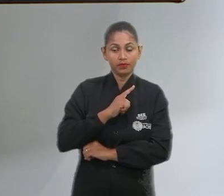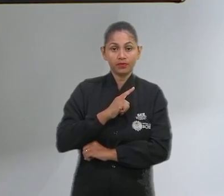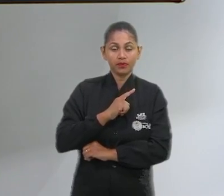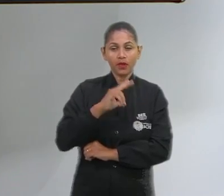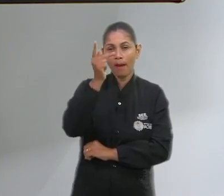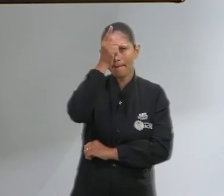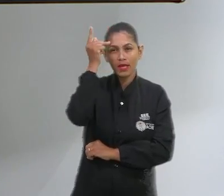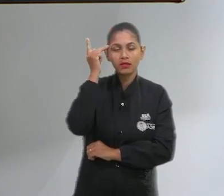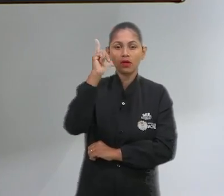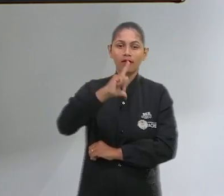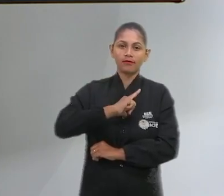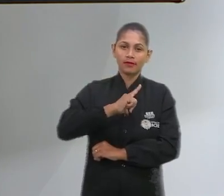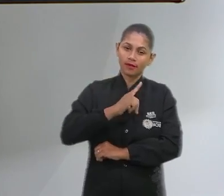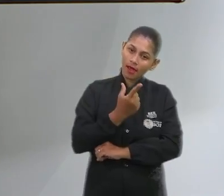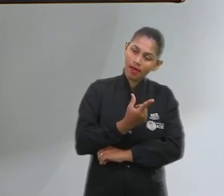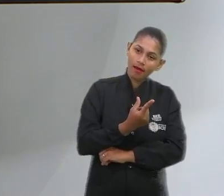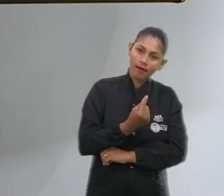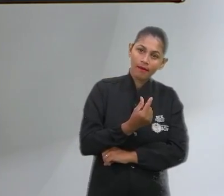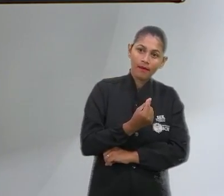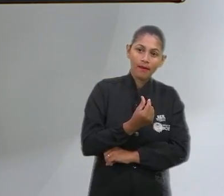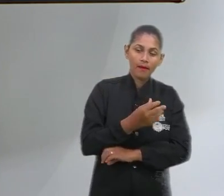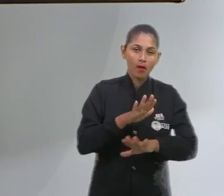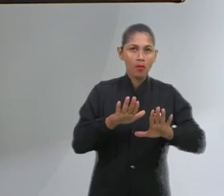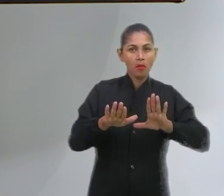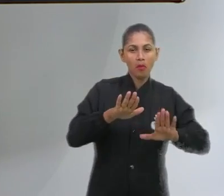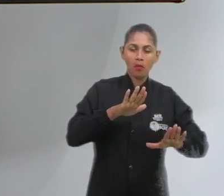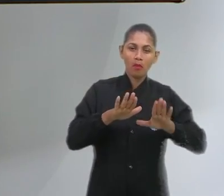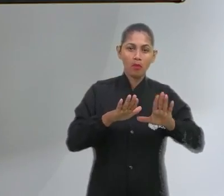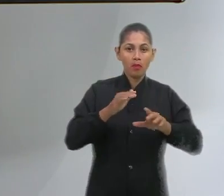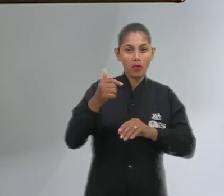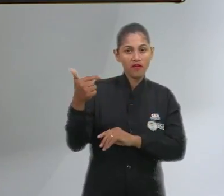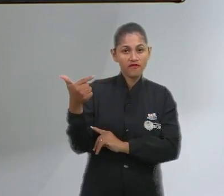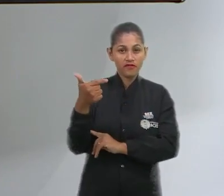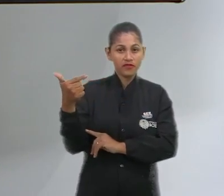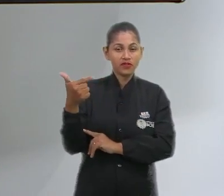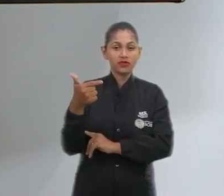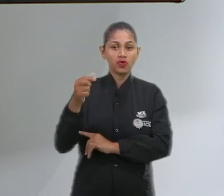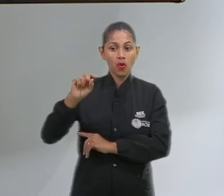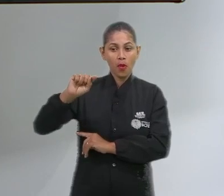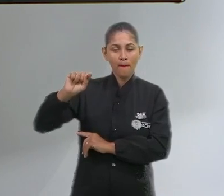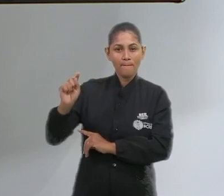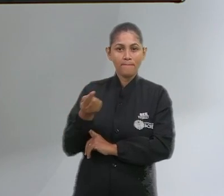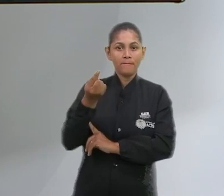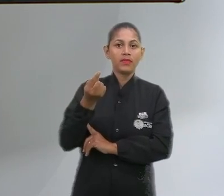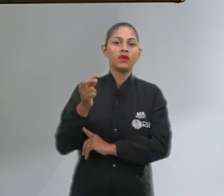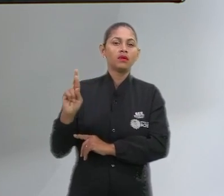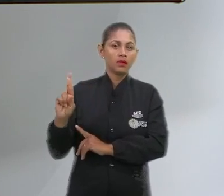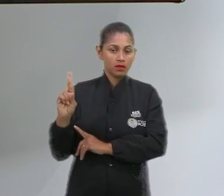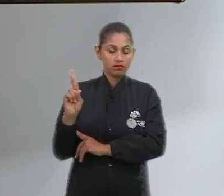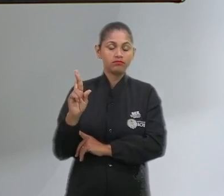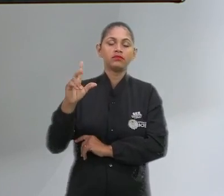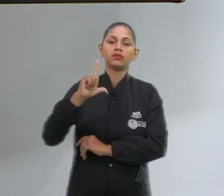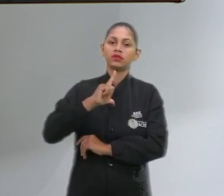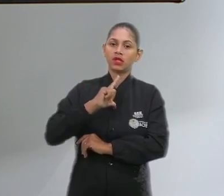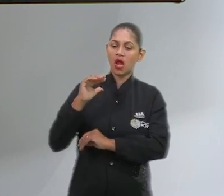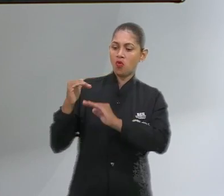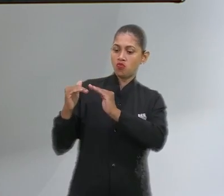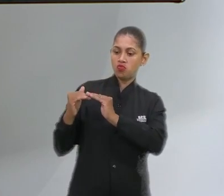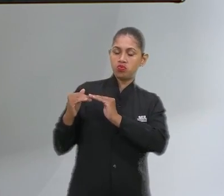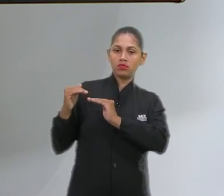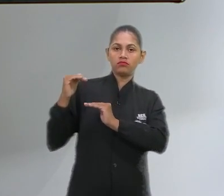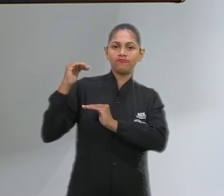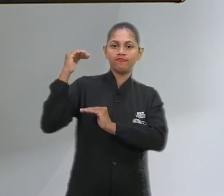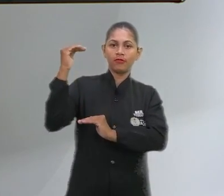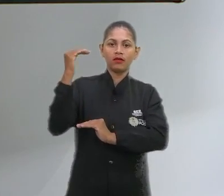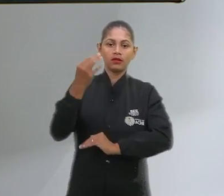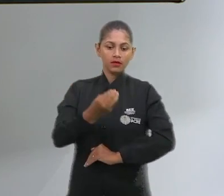tem uma renda de aproximadamente R$ 22 mil, ela tem um padrão de vida, ela tem uma